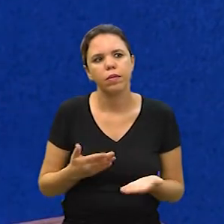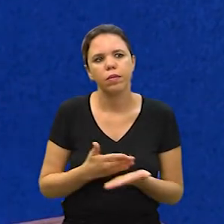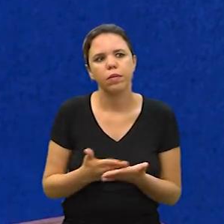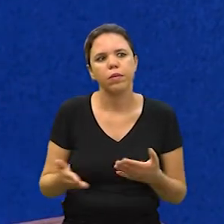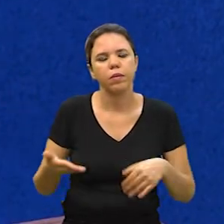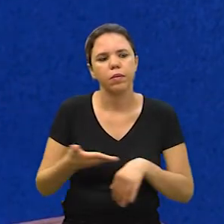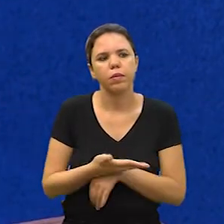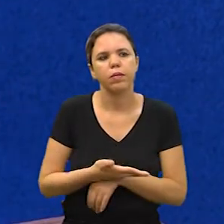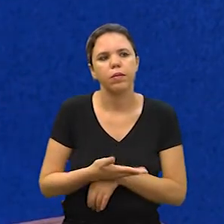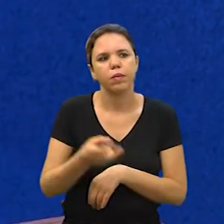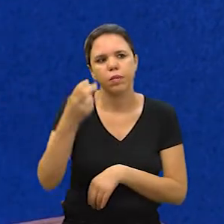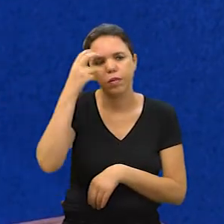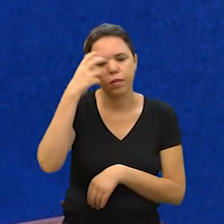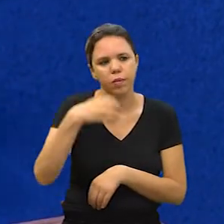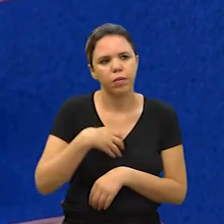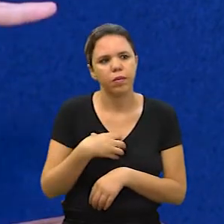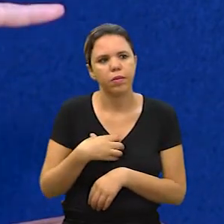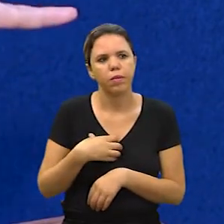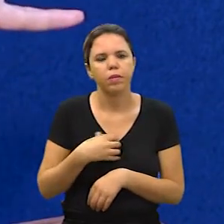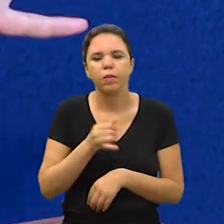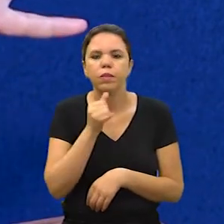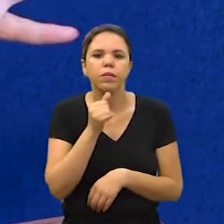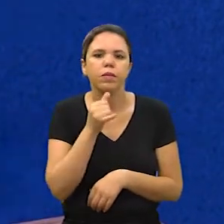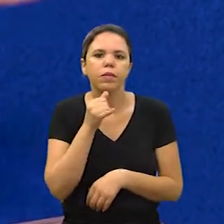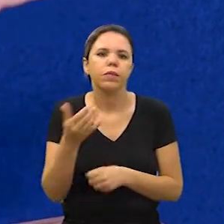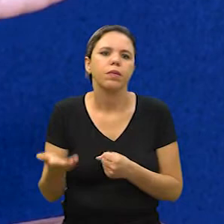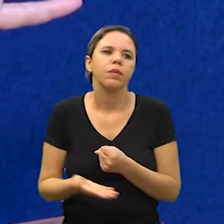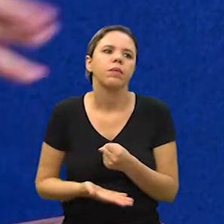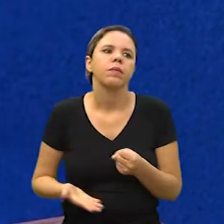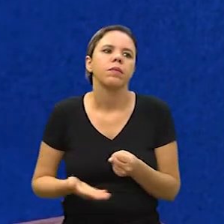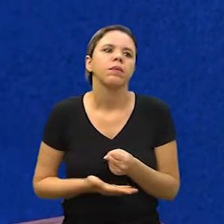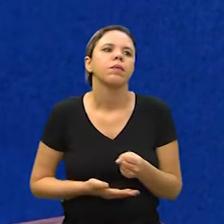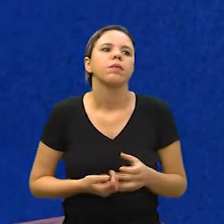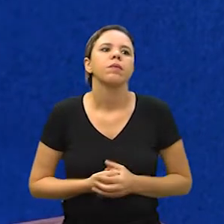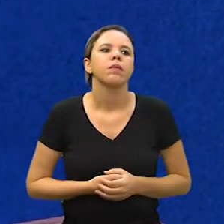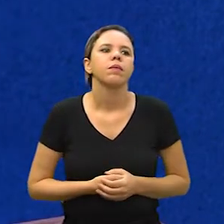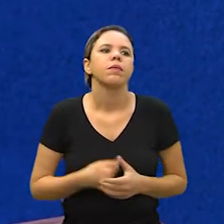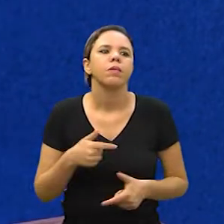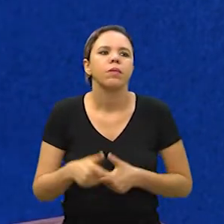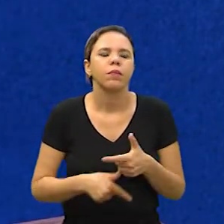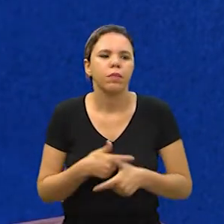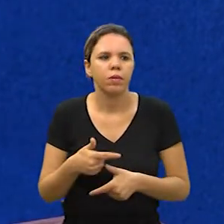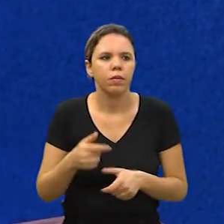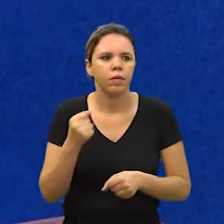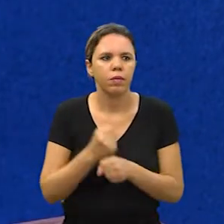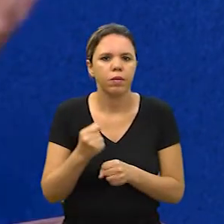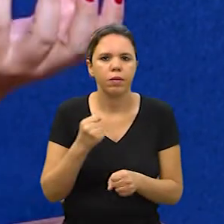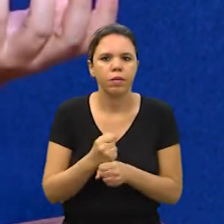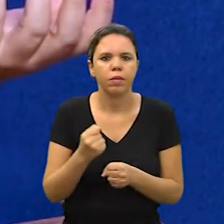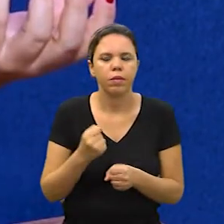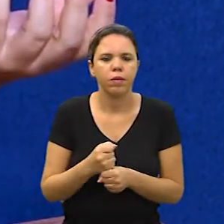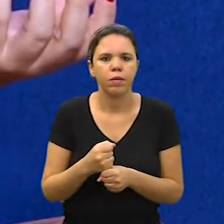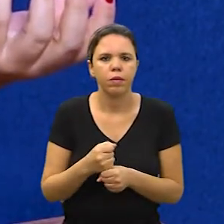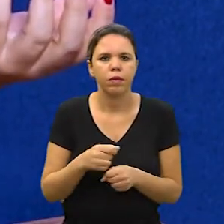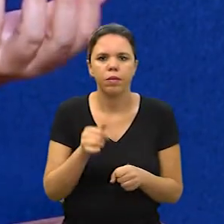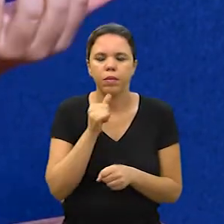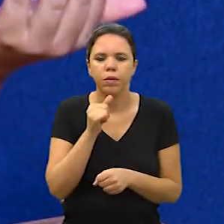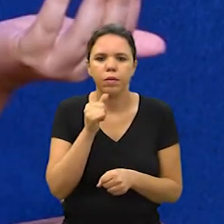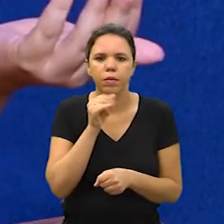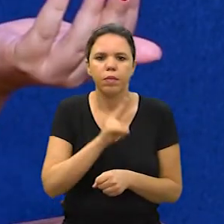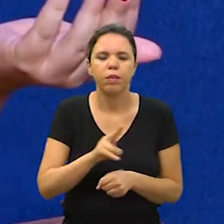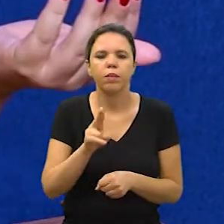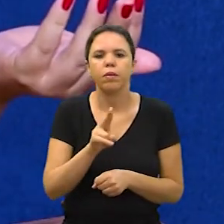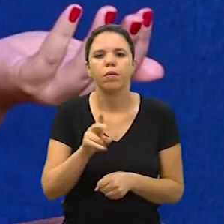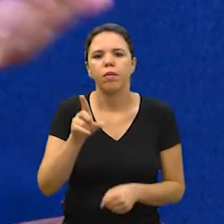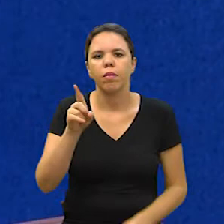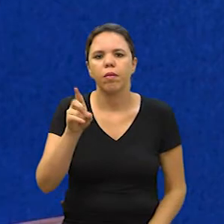imersão para entender a cultura. Ele até deu um exemplo bem básico, no caso dele que trabalha com construção, que lá, por exemplo, se usa